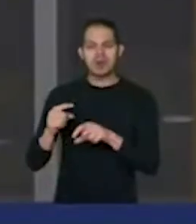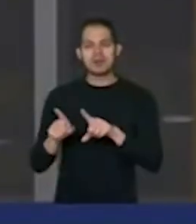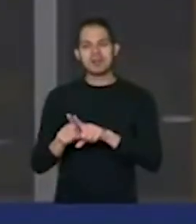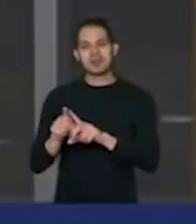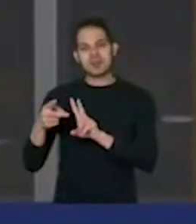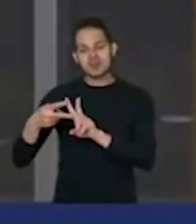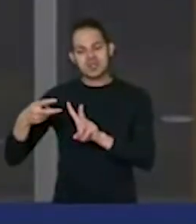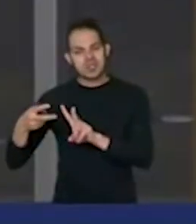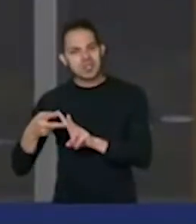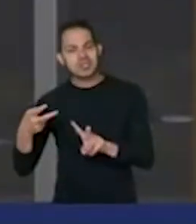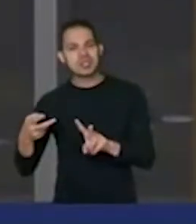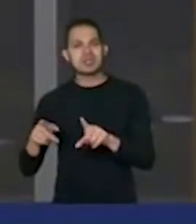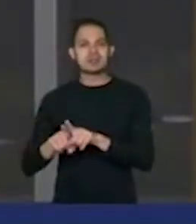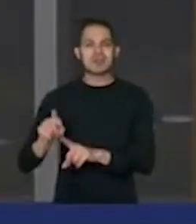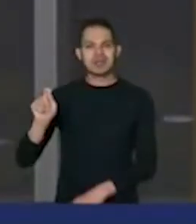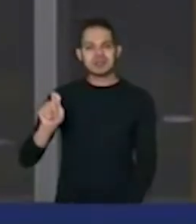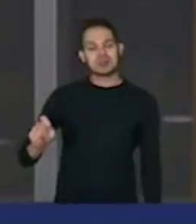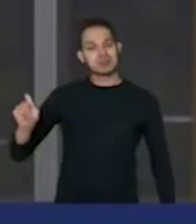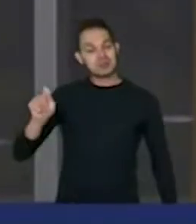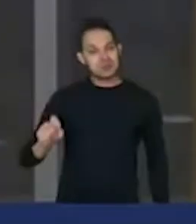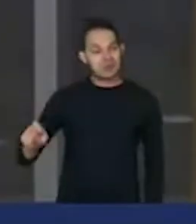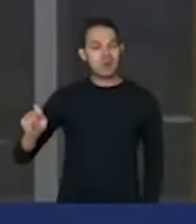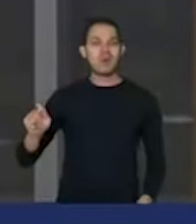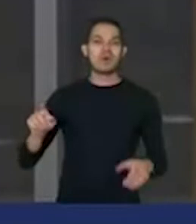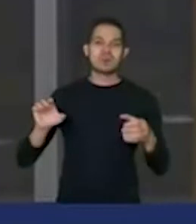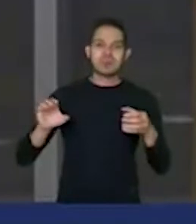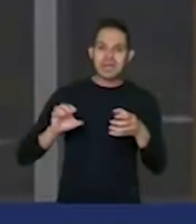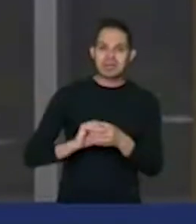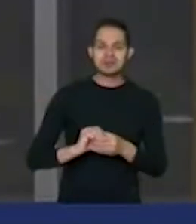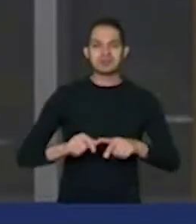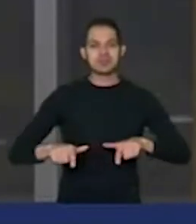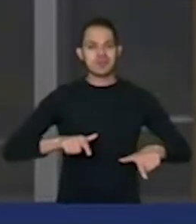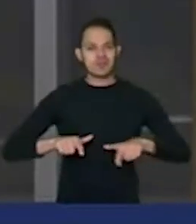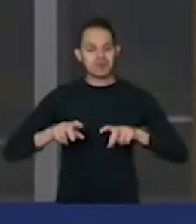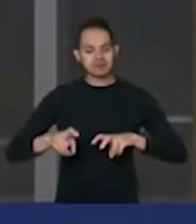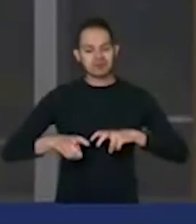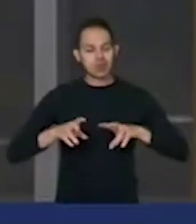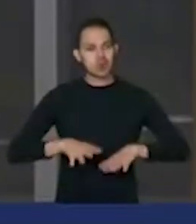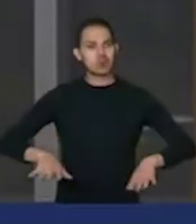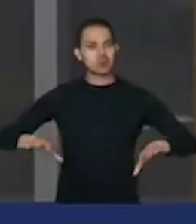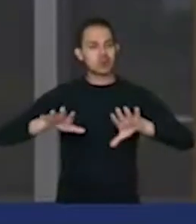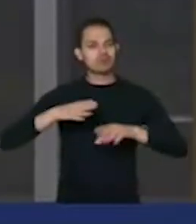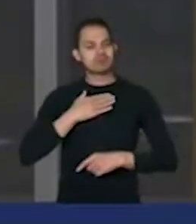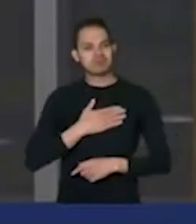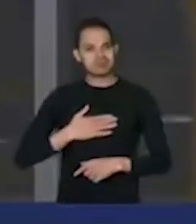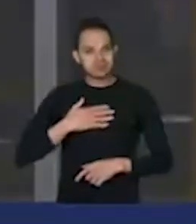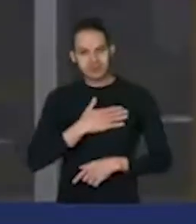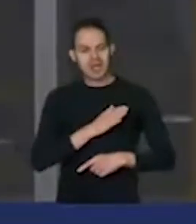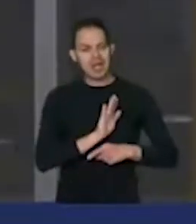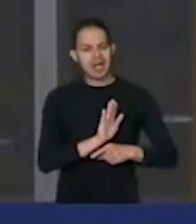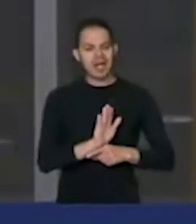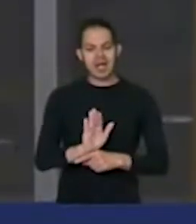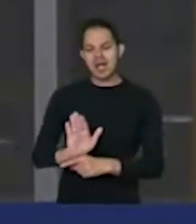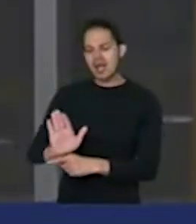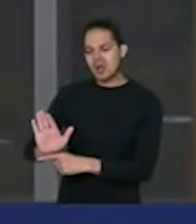das associações, das cooperativas e trabalhadores rurais do estado, sendo alcançado por